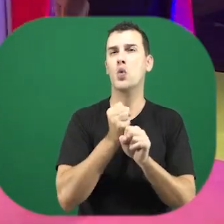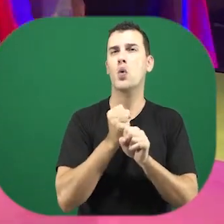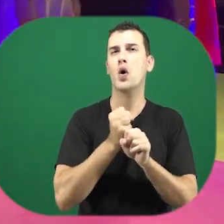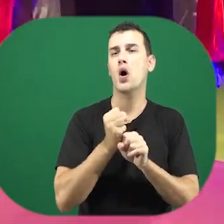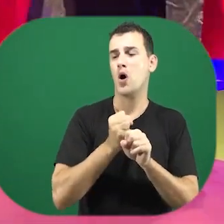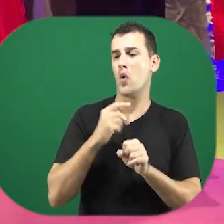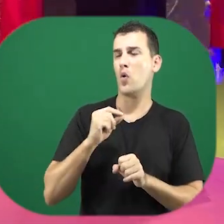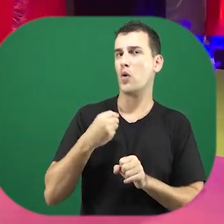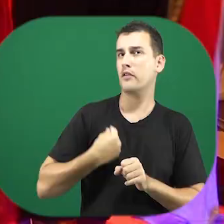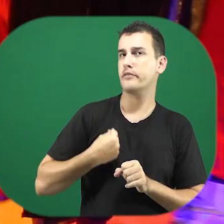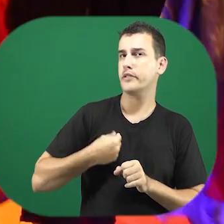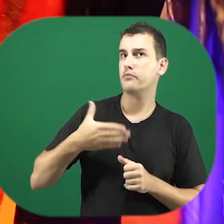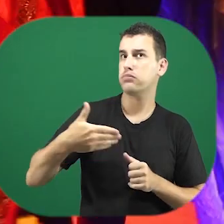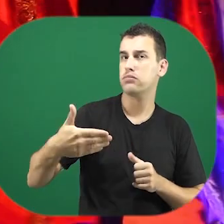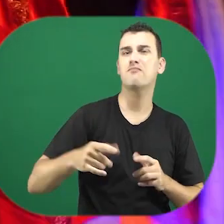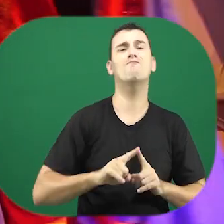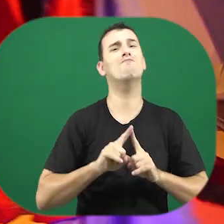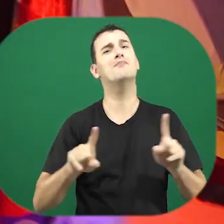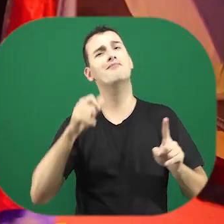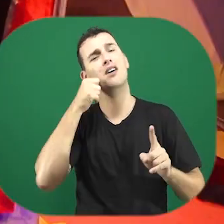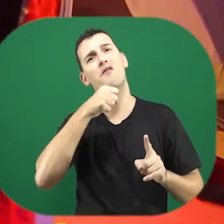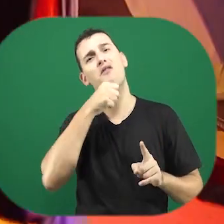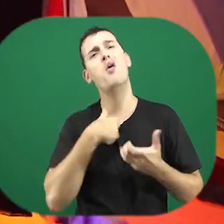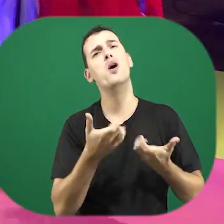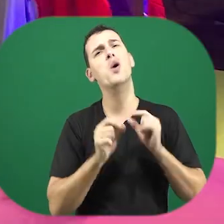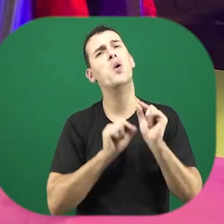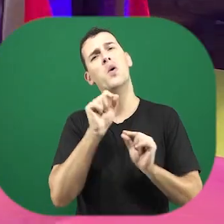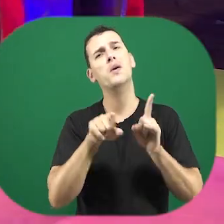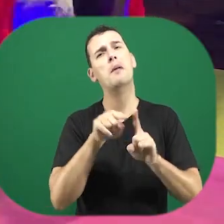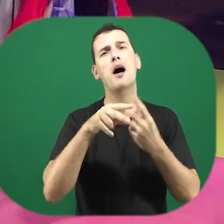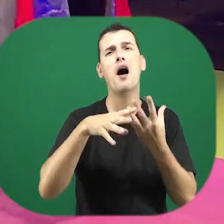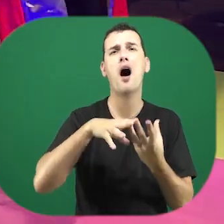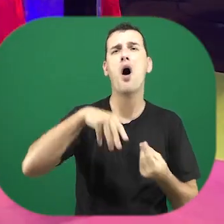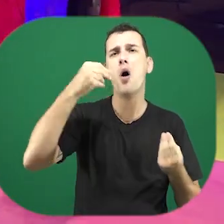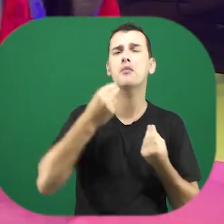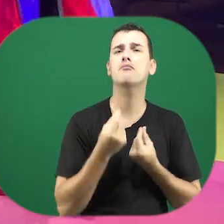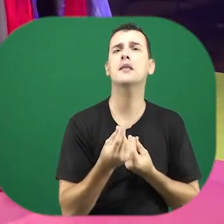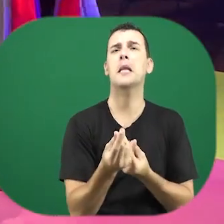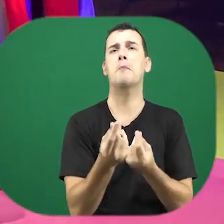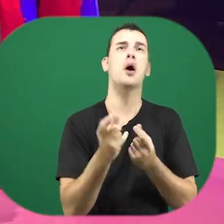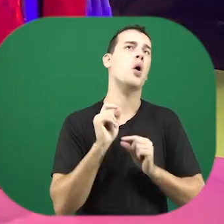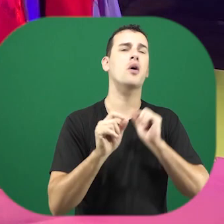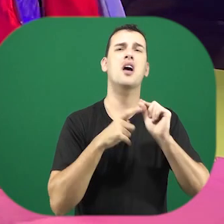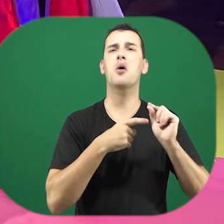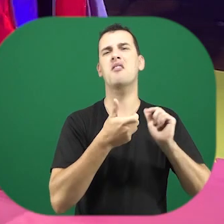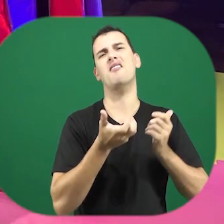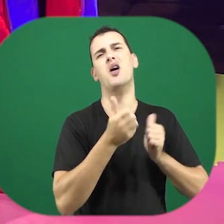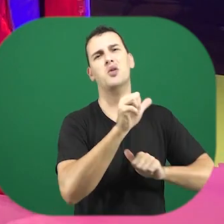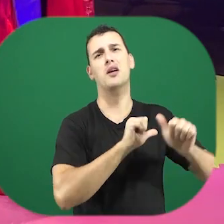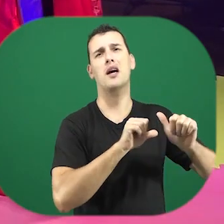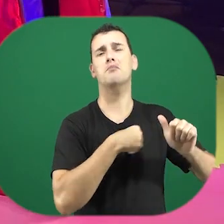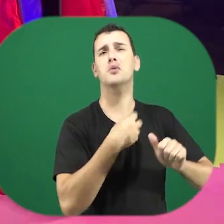a vida. Ai, vovó, eu queria ter uma alma eterna assim também. Eu trocaria os meus 300 anos de vida do